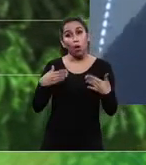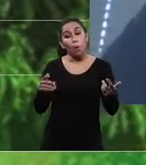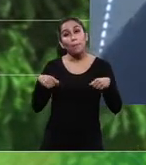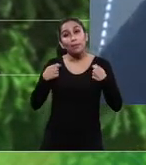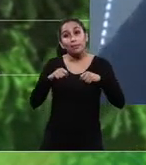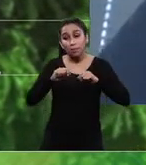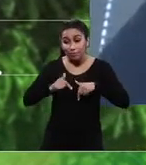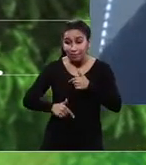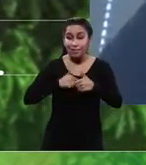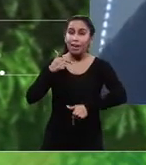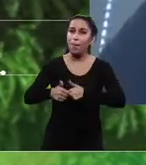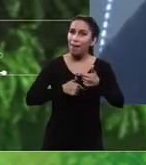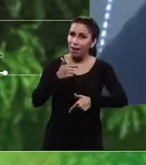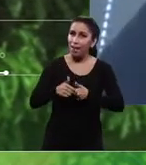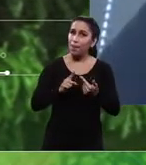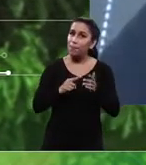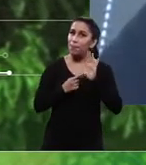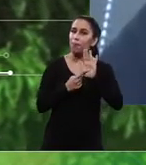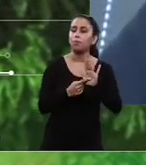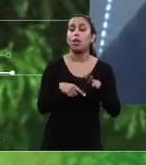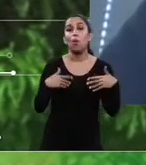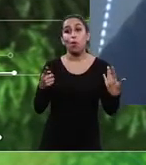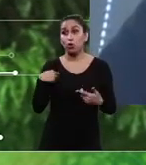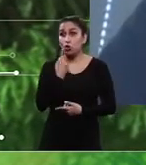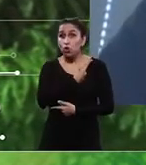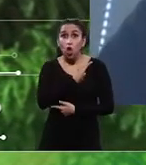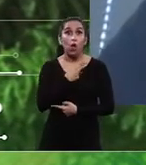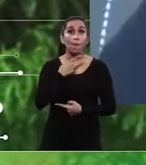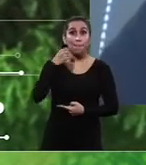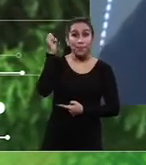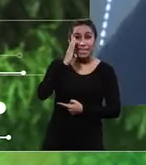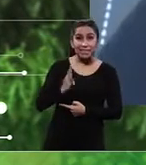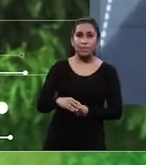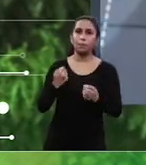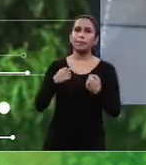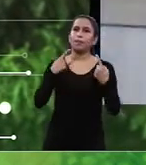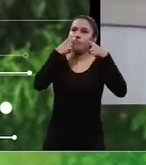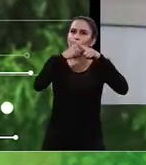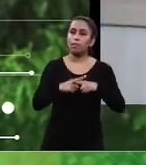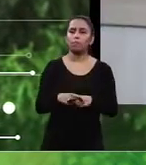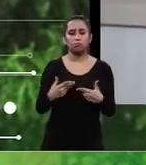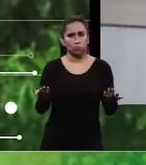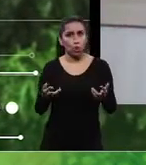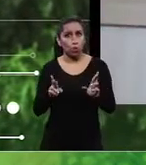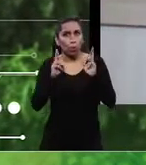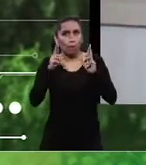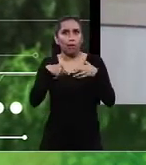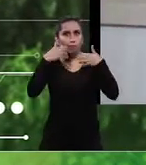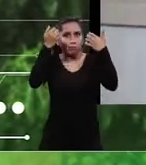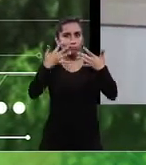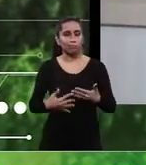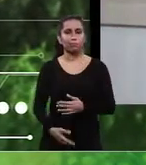essa narrativa, mas é um desafio que todos nós brasileiros temos. Espero ter abordado. Obrigado.